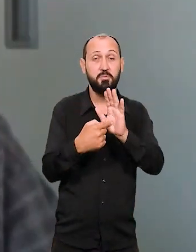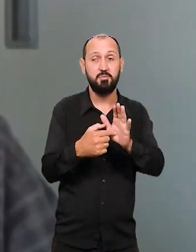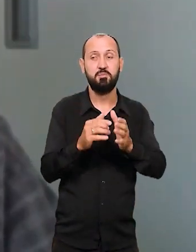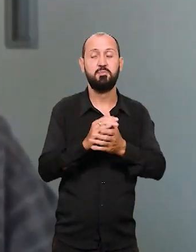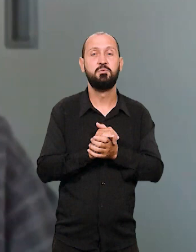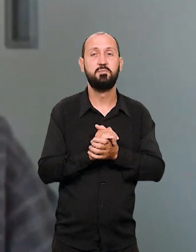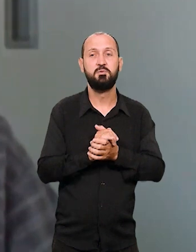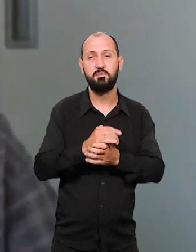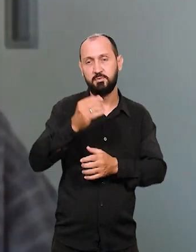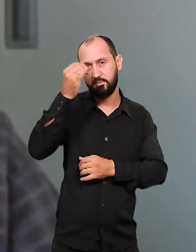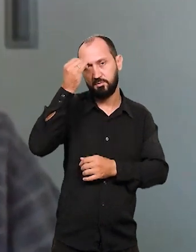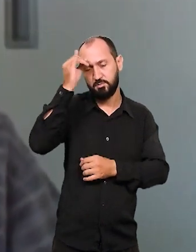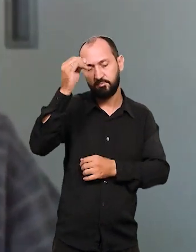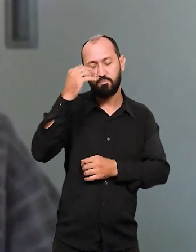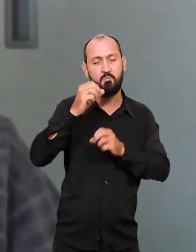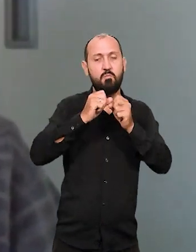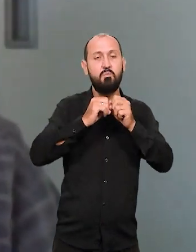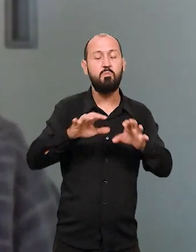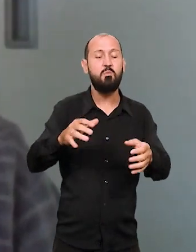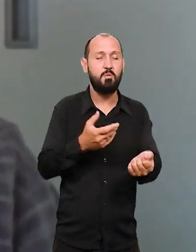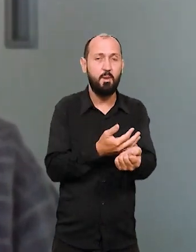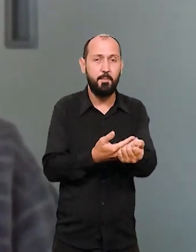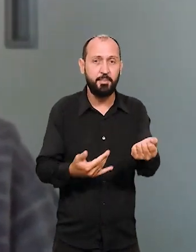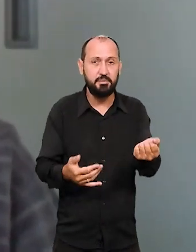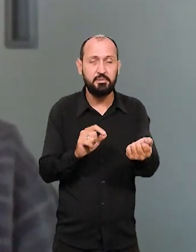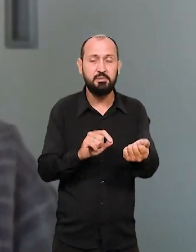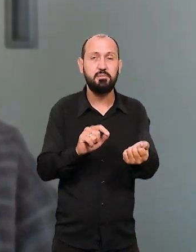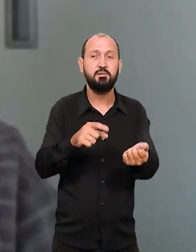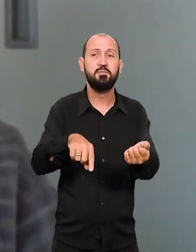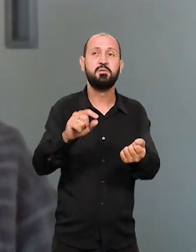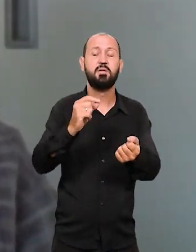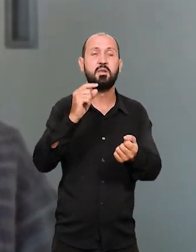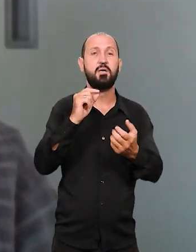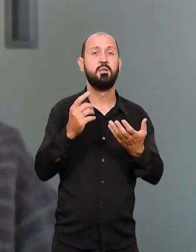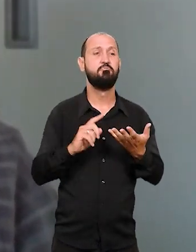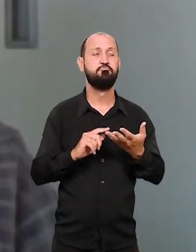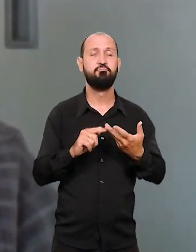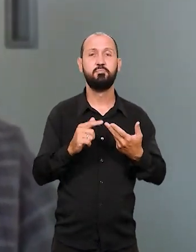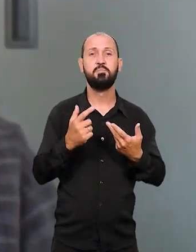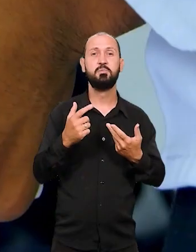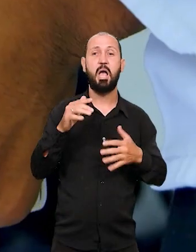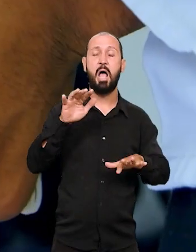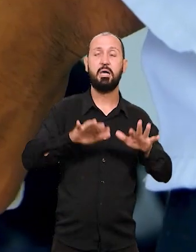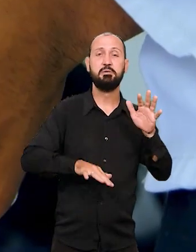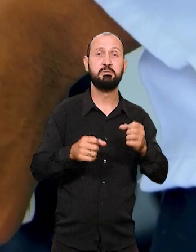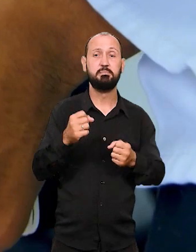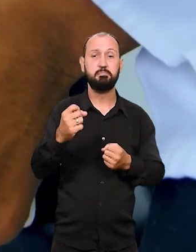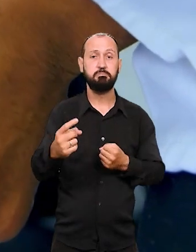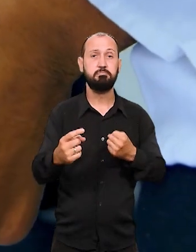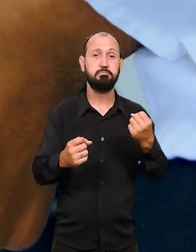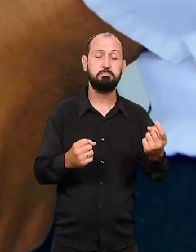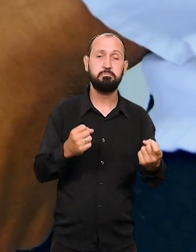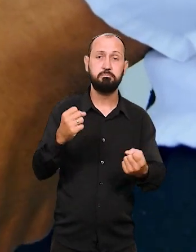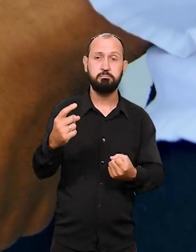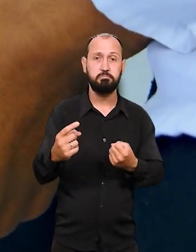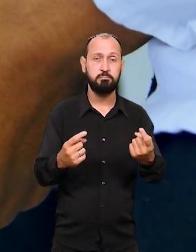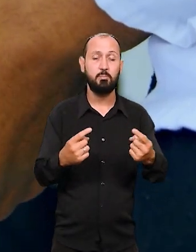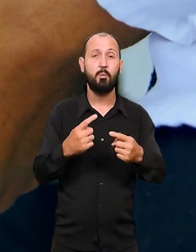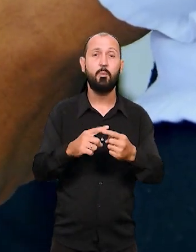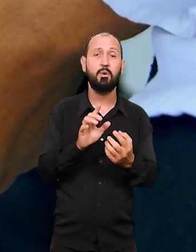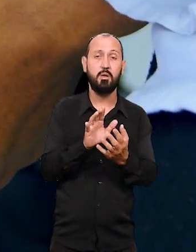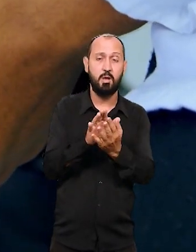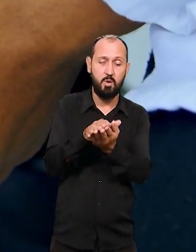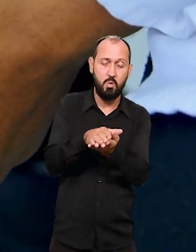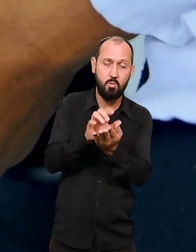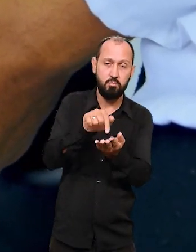eram assintomáticos, impedir a disseminação pelo sangue, que seria uma disseminação exponencial,